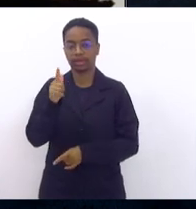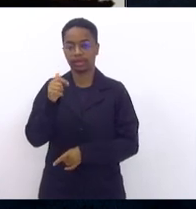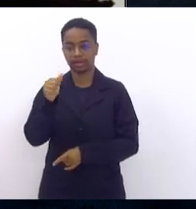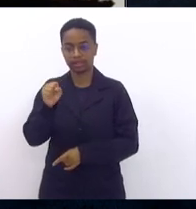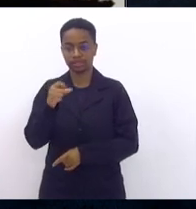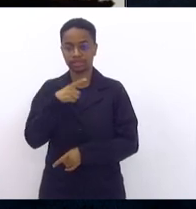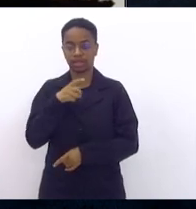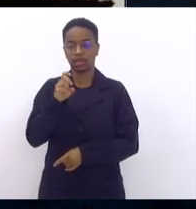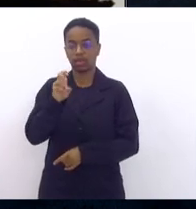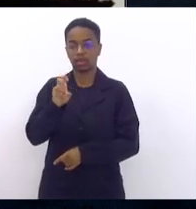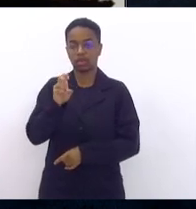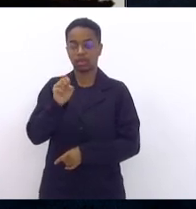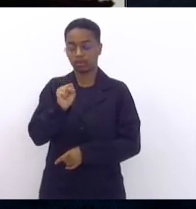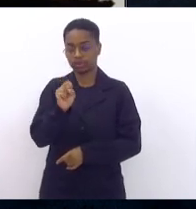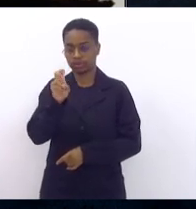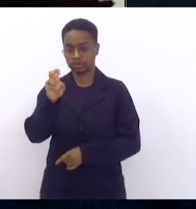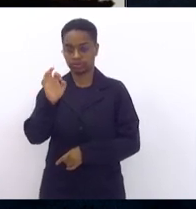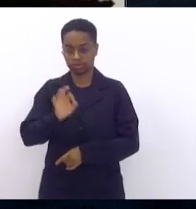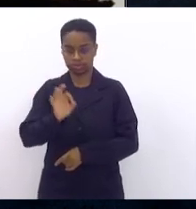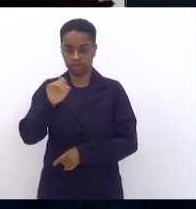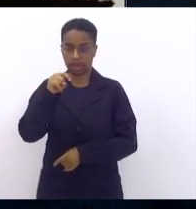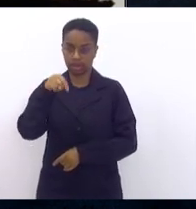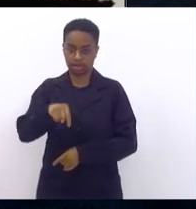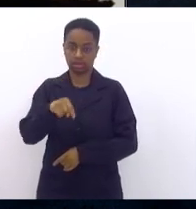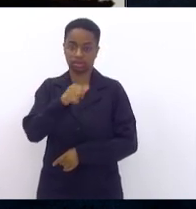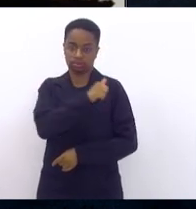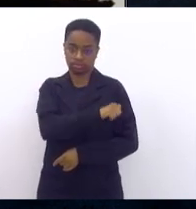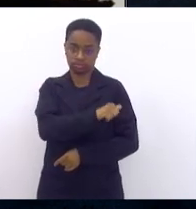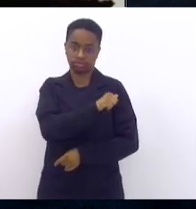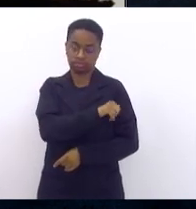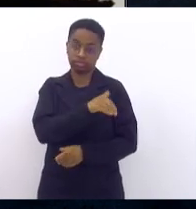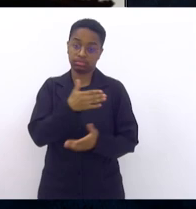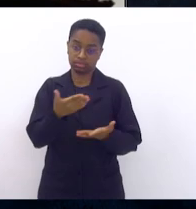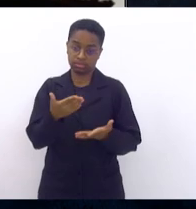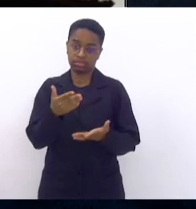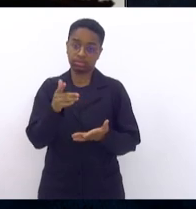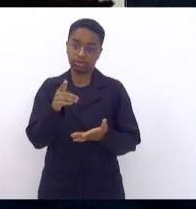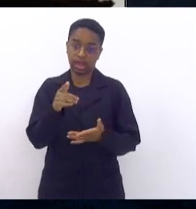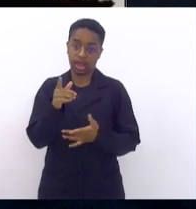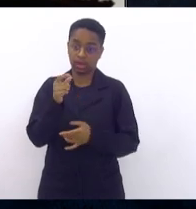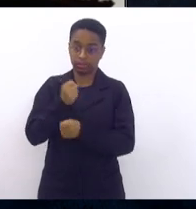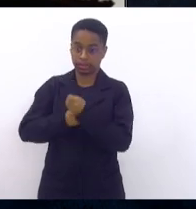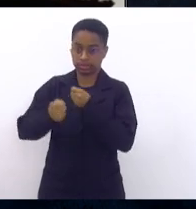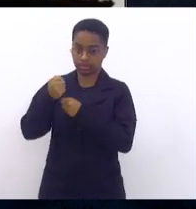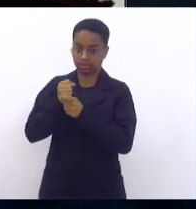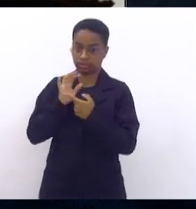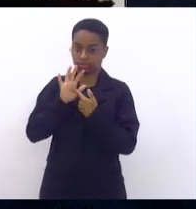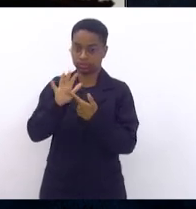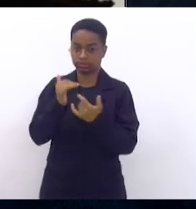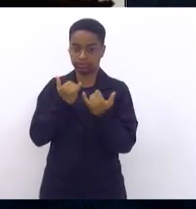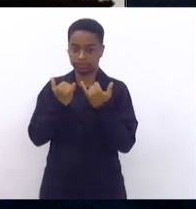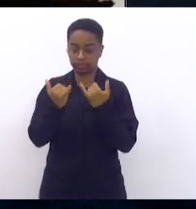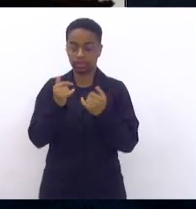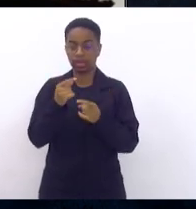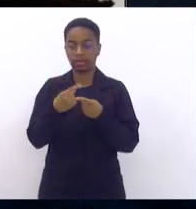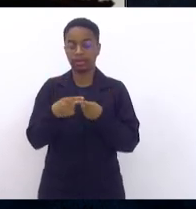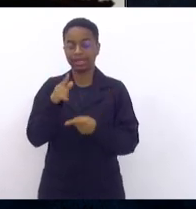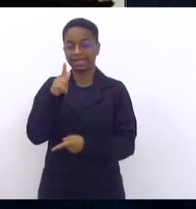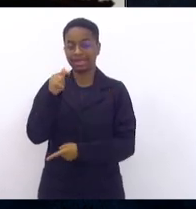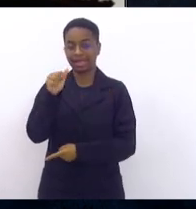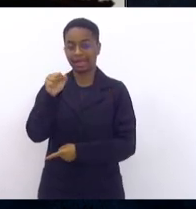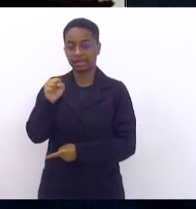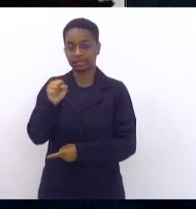e gás de todo o país esse número é o número do ano passado o gás ainda é uma